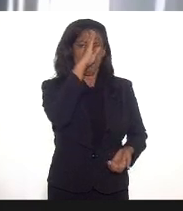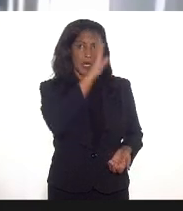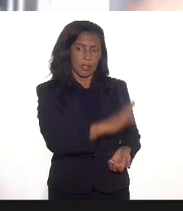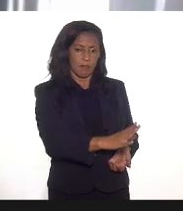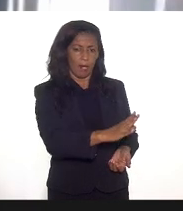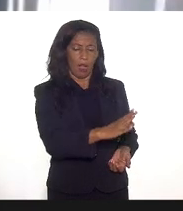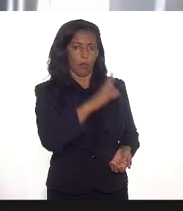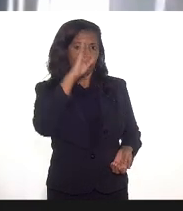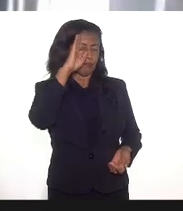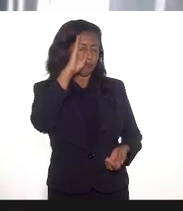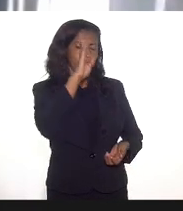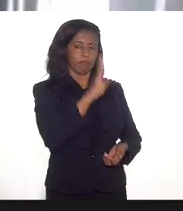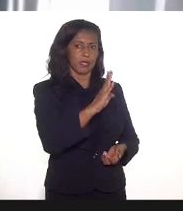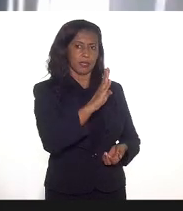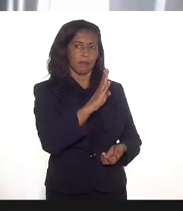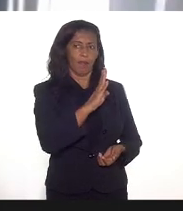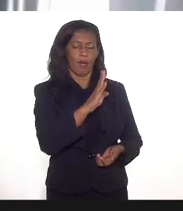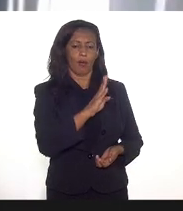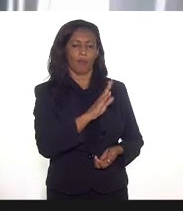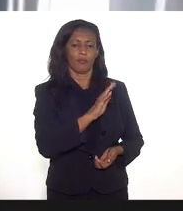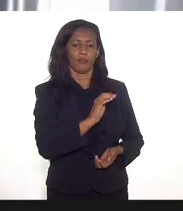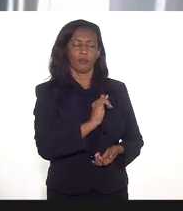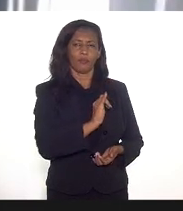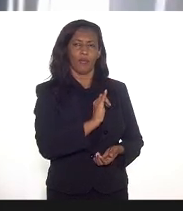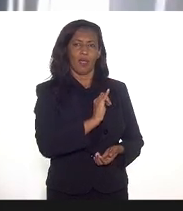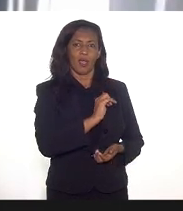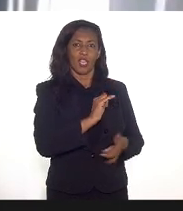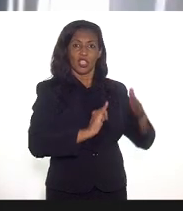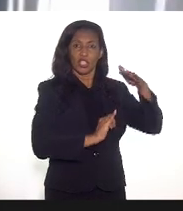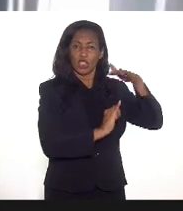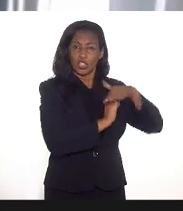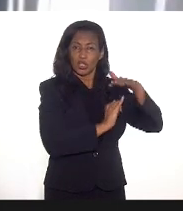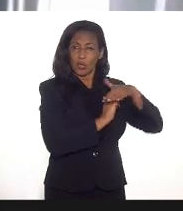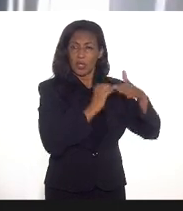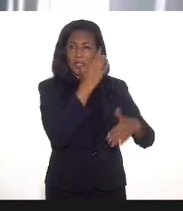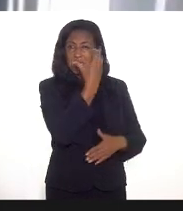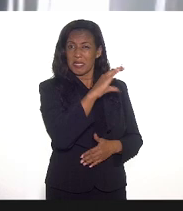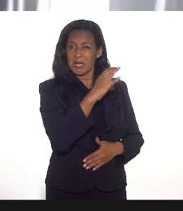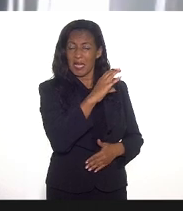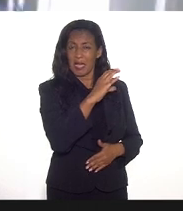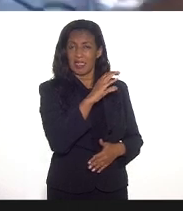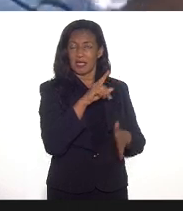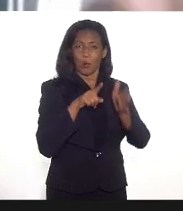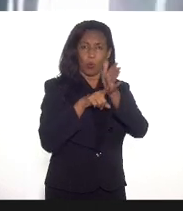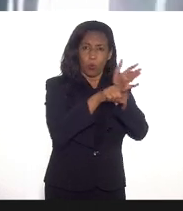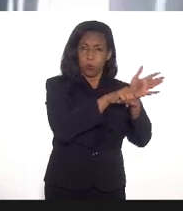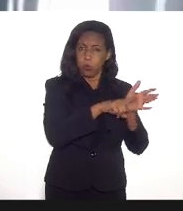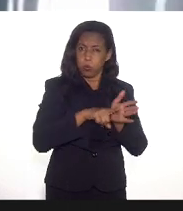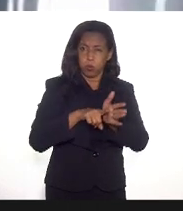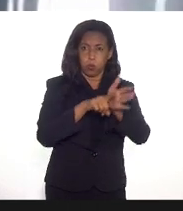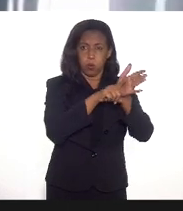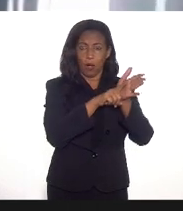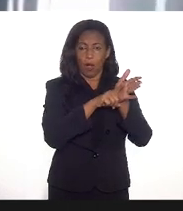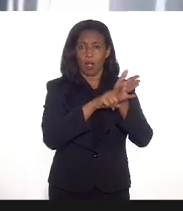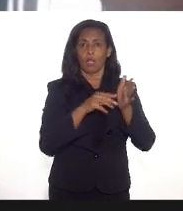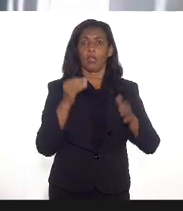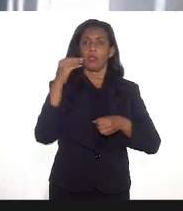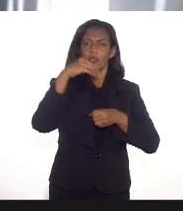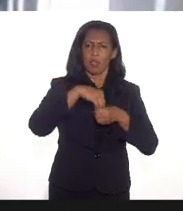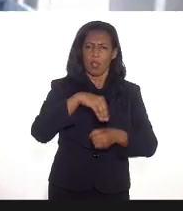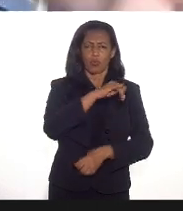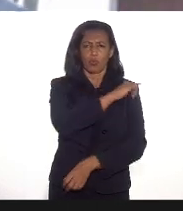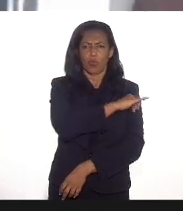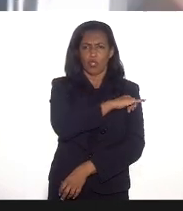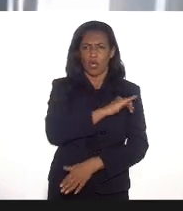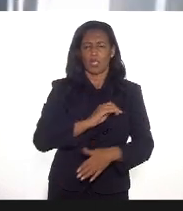repetir, o principal acervo de instituições de ciência e pesquisa de todo o Brasil, sediadas no Rio de Janeiro.